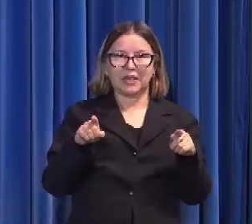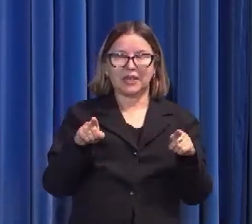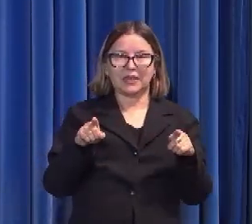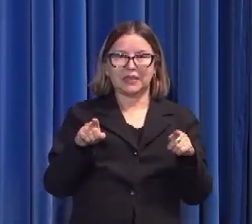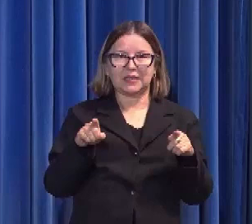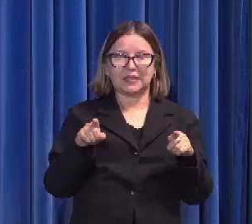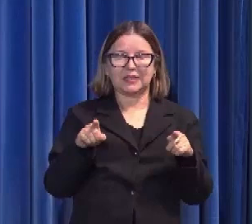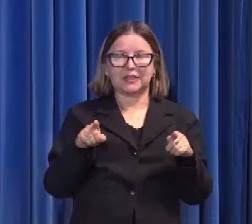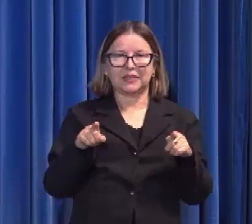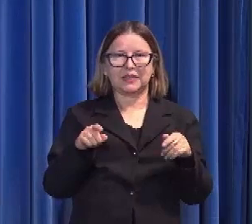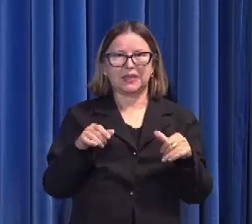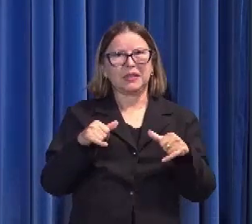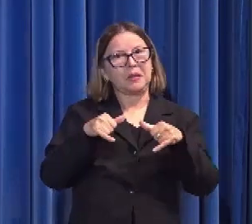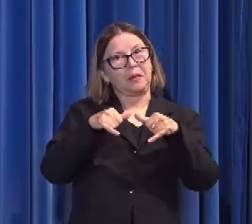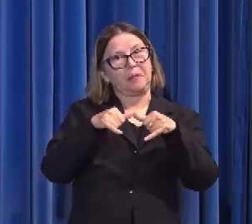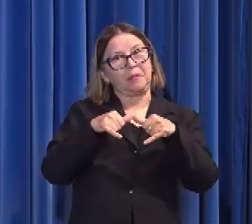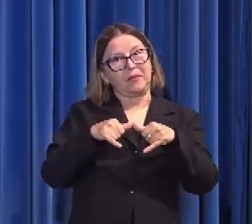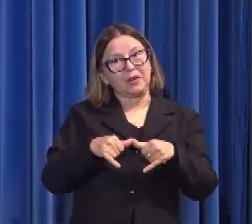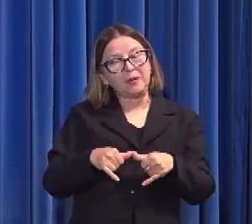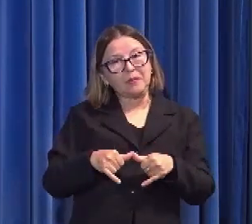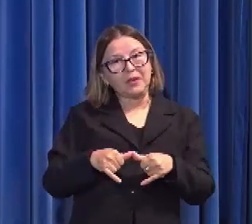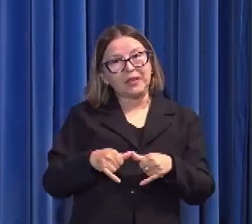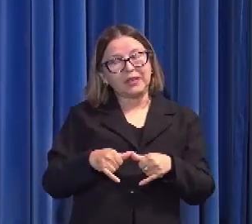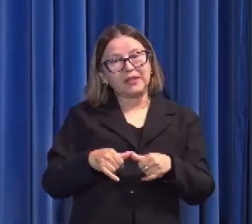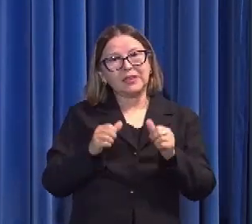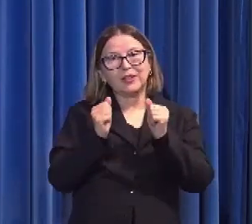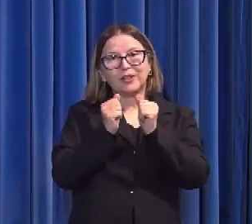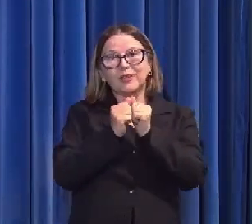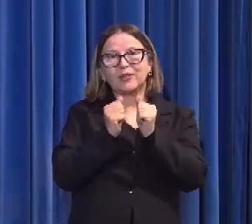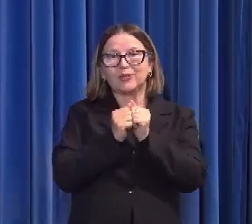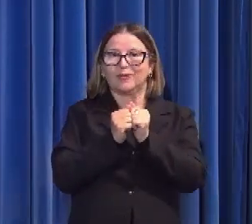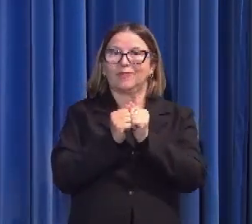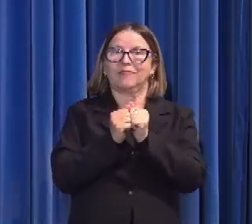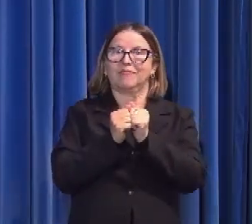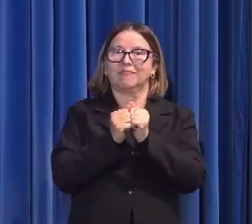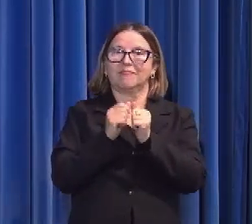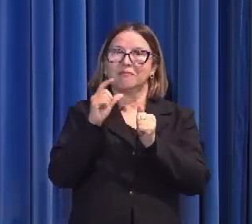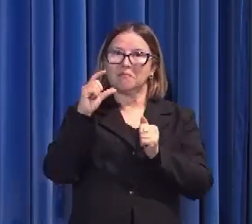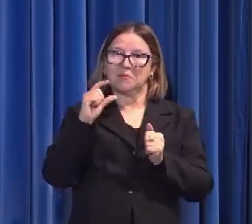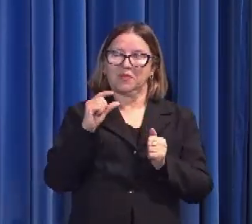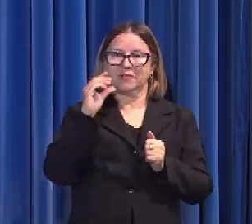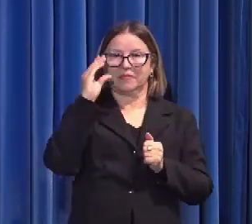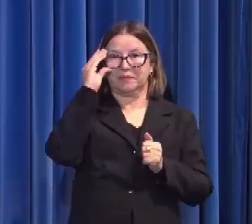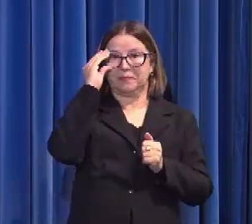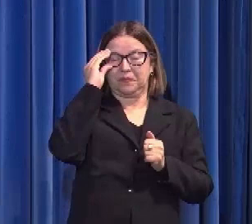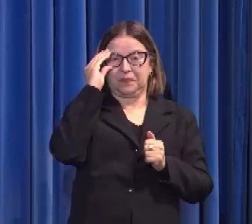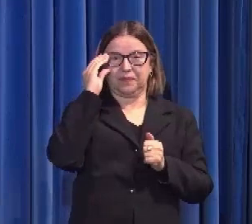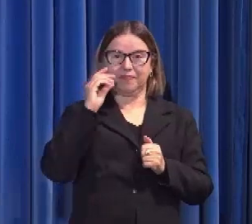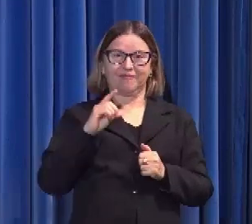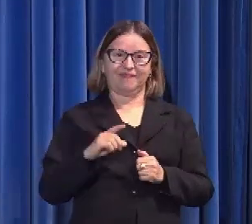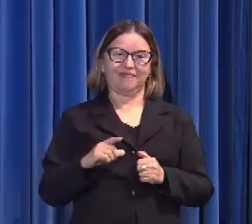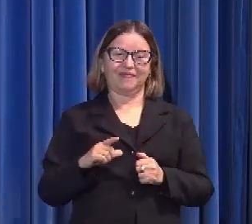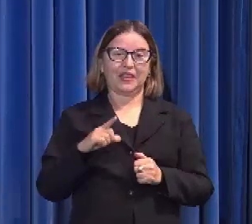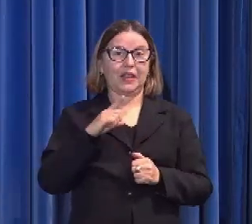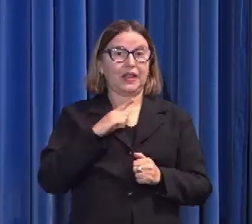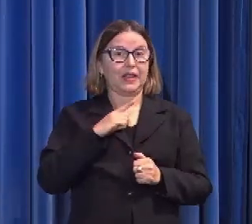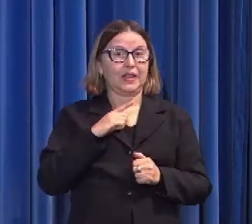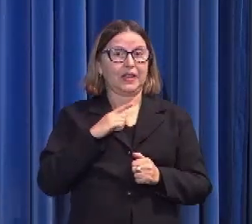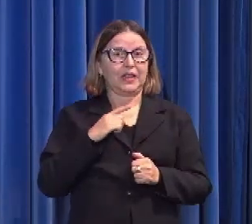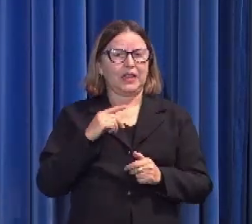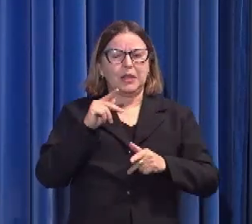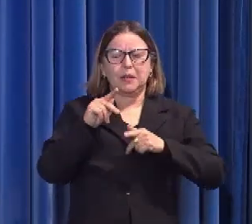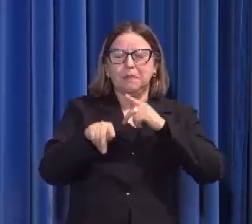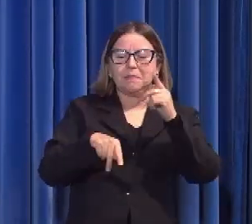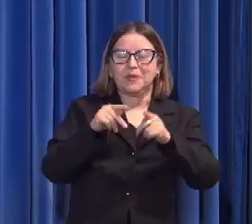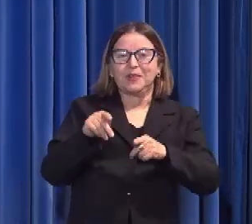e tem um negócio aí que a gente tem que entender e tem muita gente que tá lá tá na igreja mas